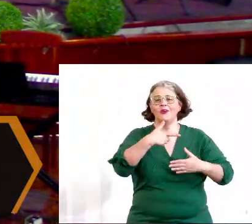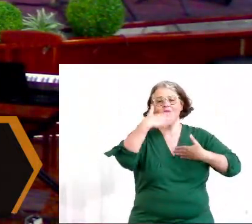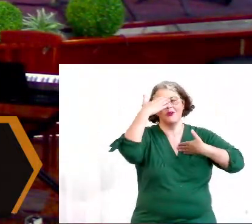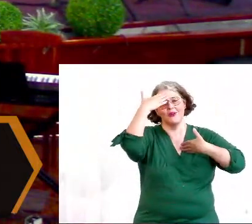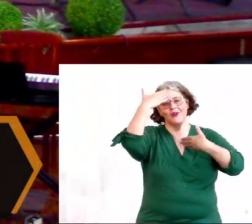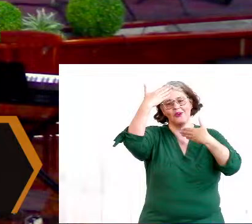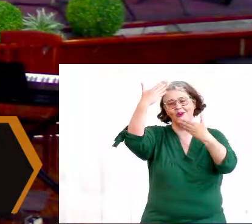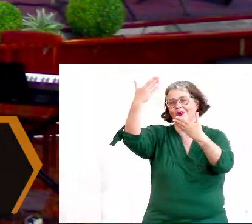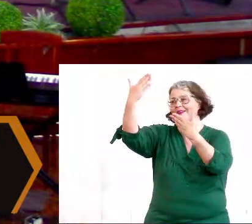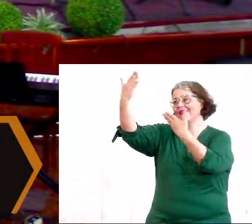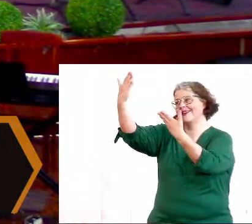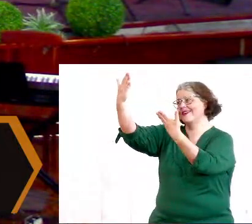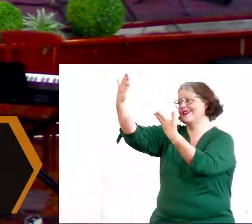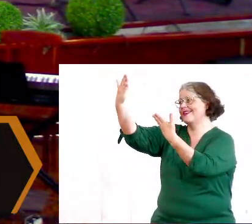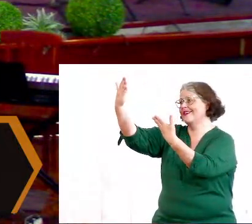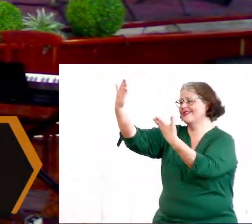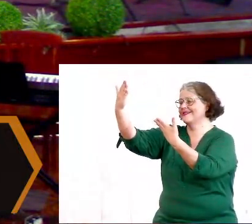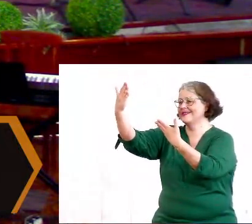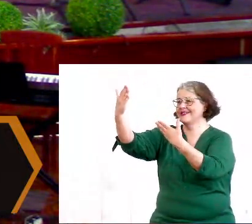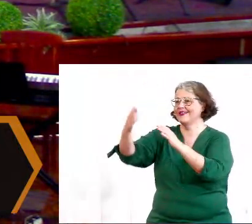Criador, com